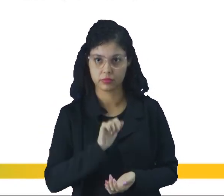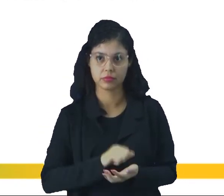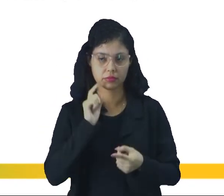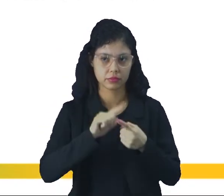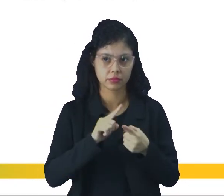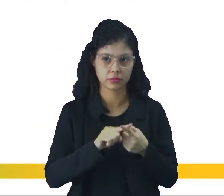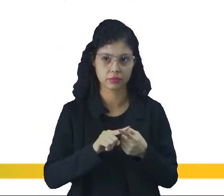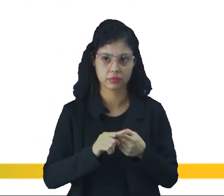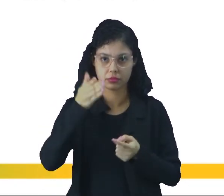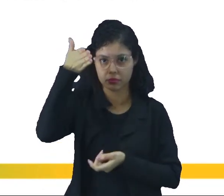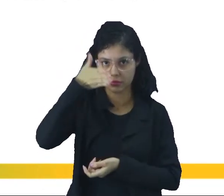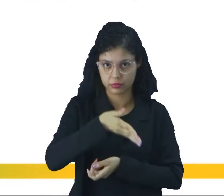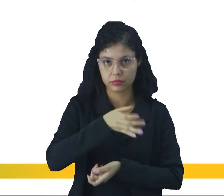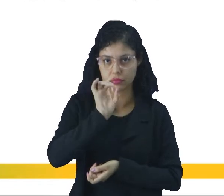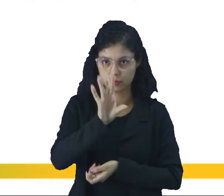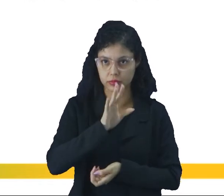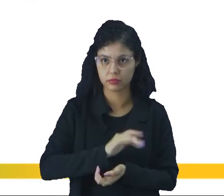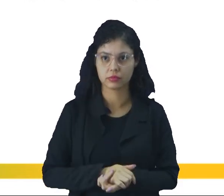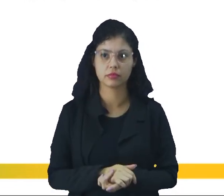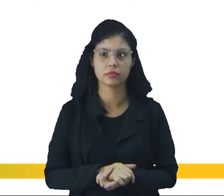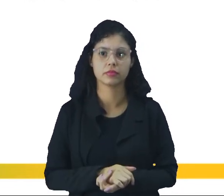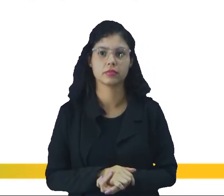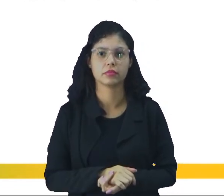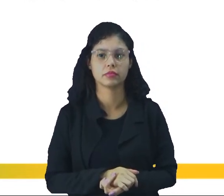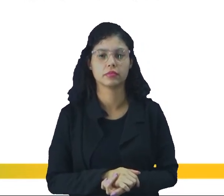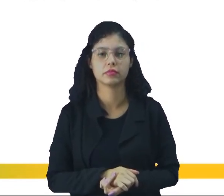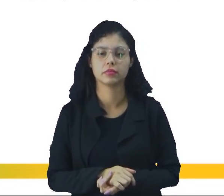que semi? Porque eu só tenho metade dela. Ó.